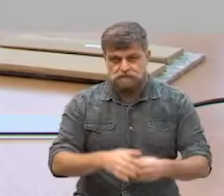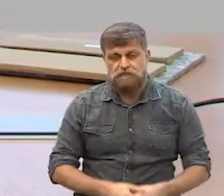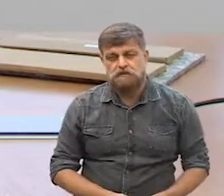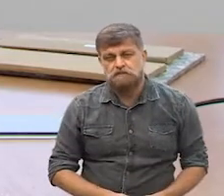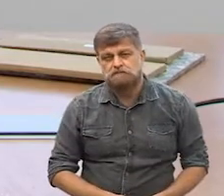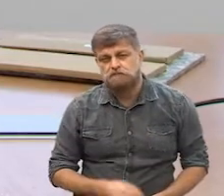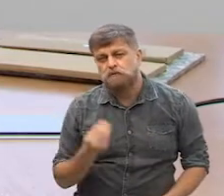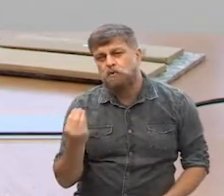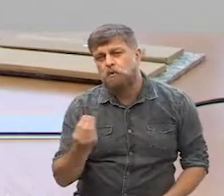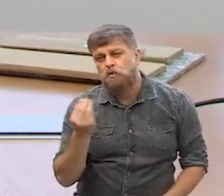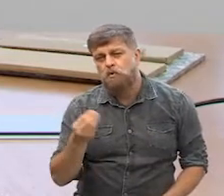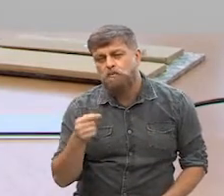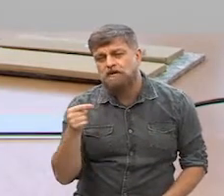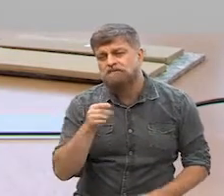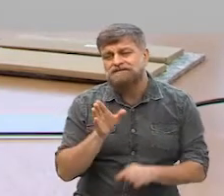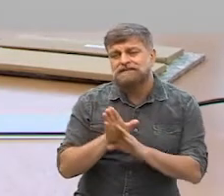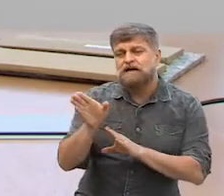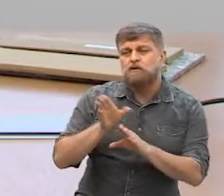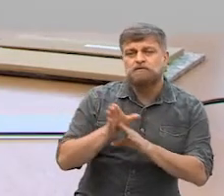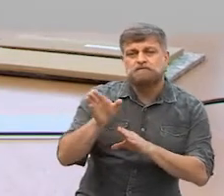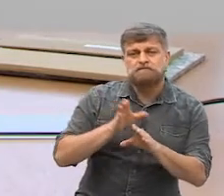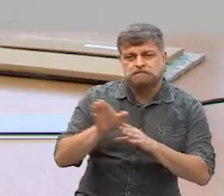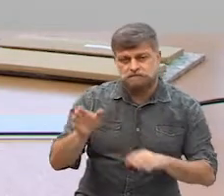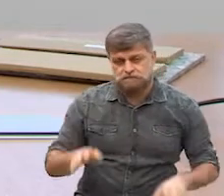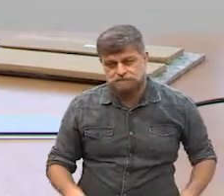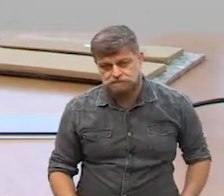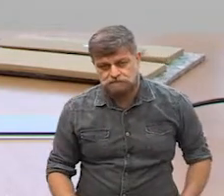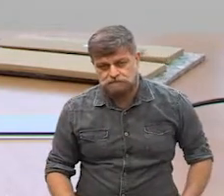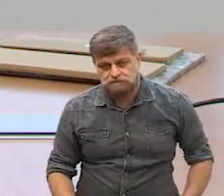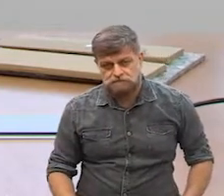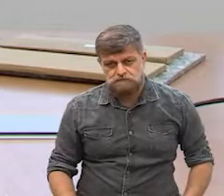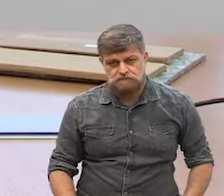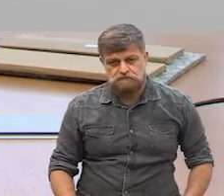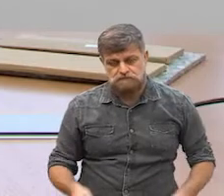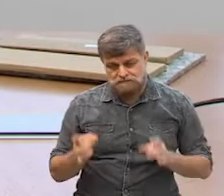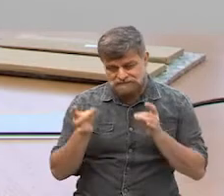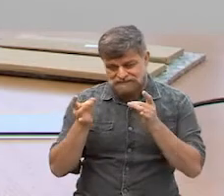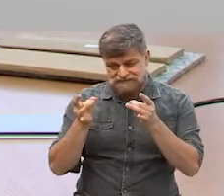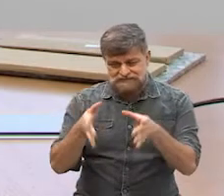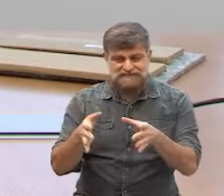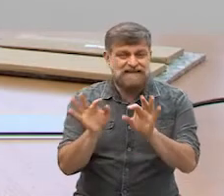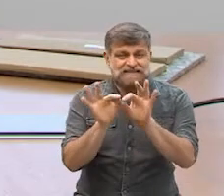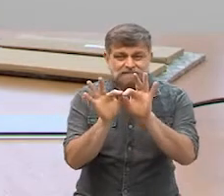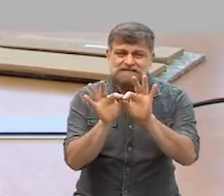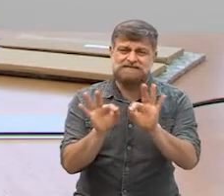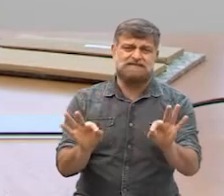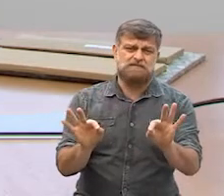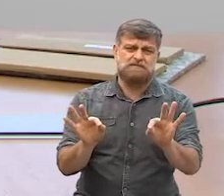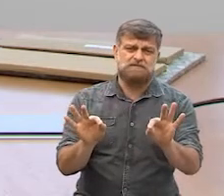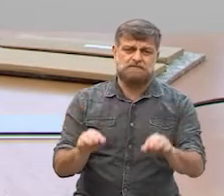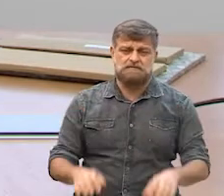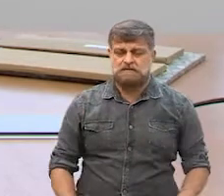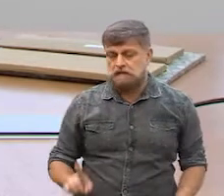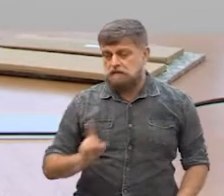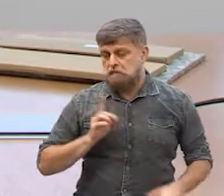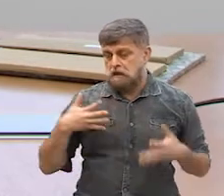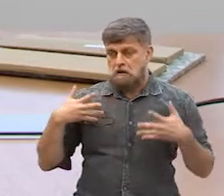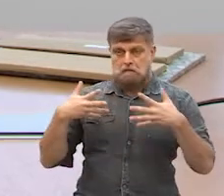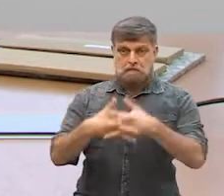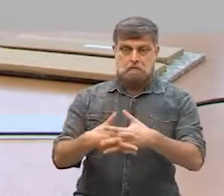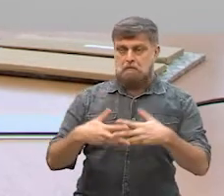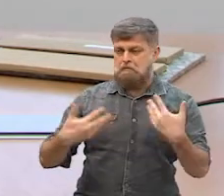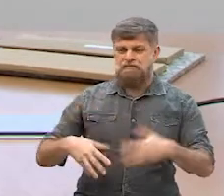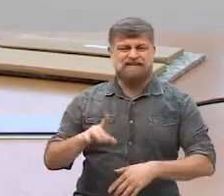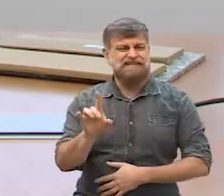selecionam. O que você diria para essas pessoas? O descarte, ele é o mais simples possível, né? Ele não é nada complexo,